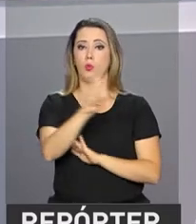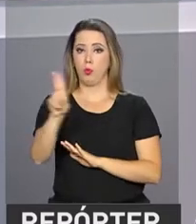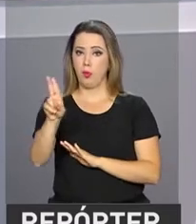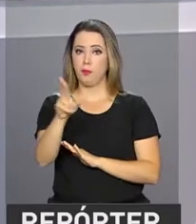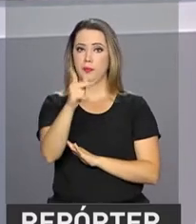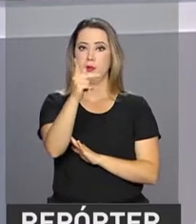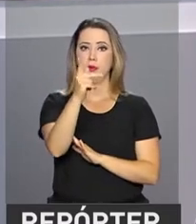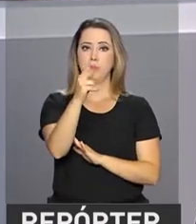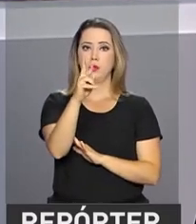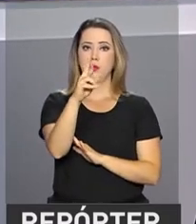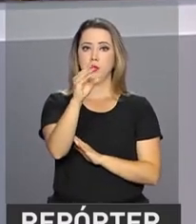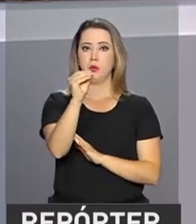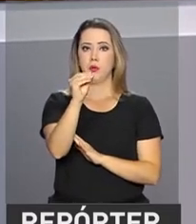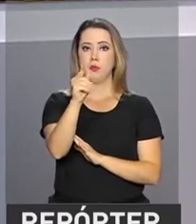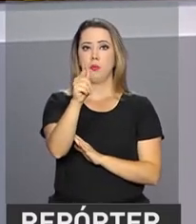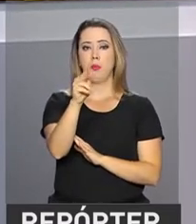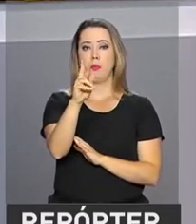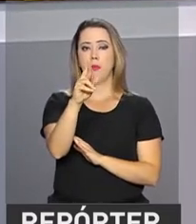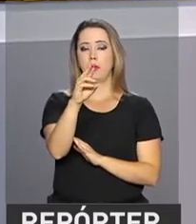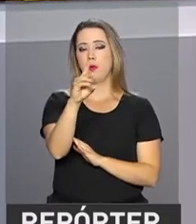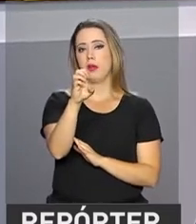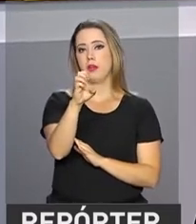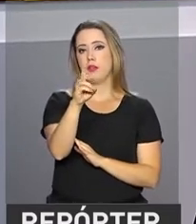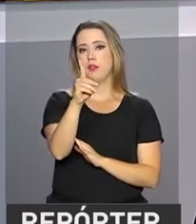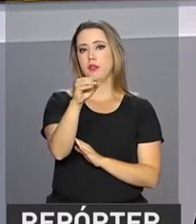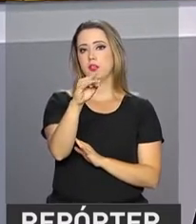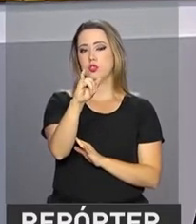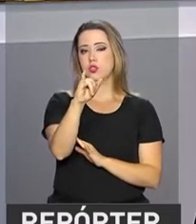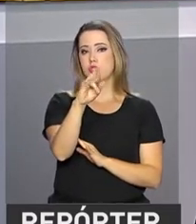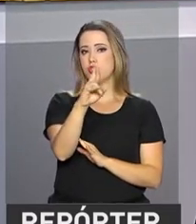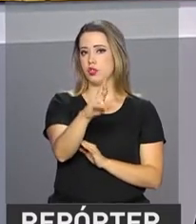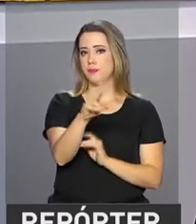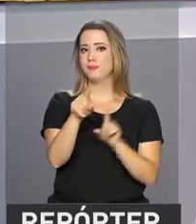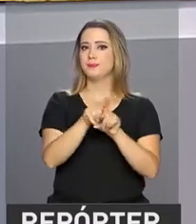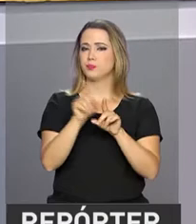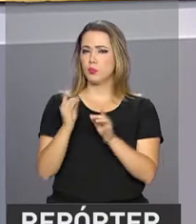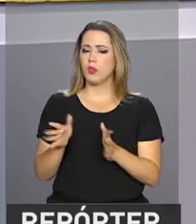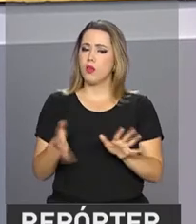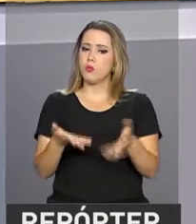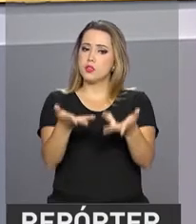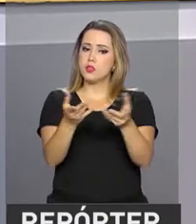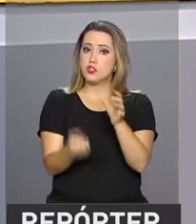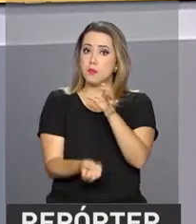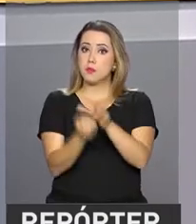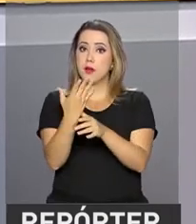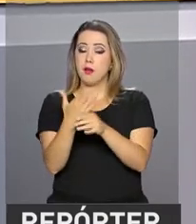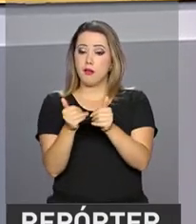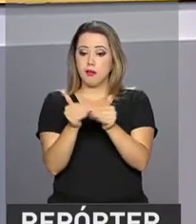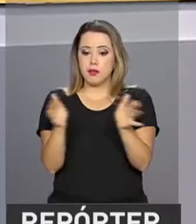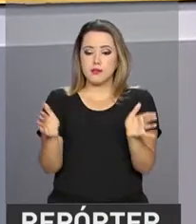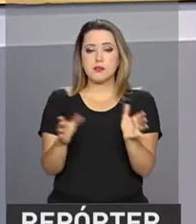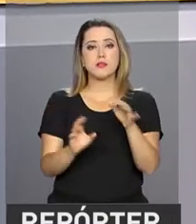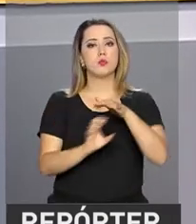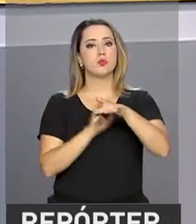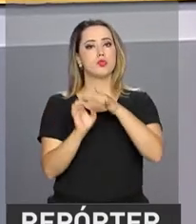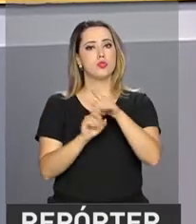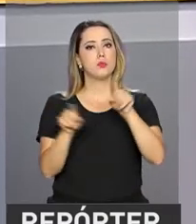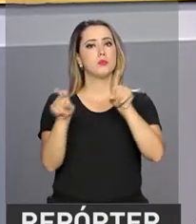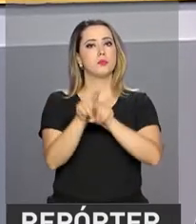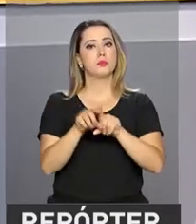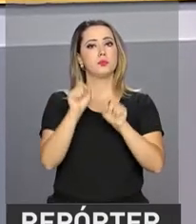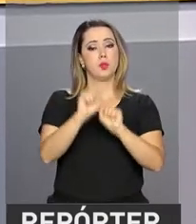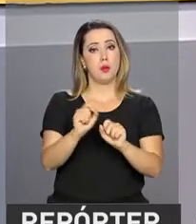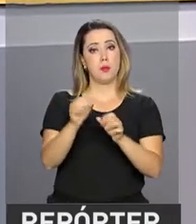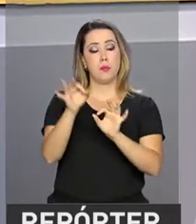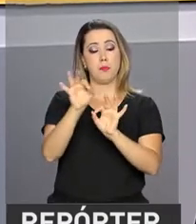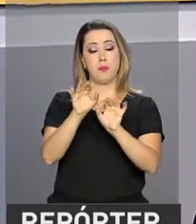pelo governo federal entre as metas está o incentivo para abertura de pequenos negócios que possam ser gerenciados pelas famílias